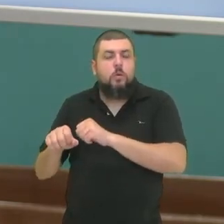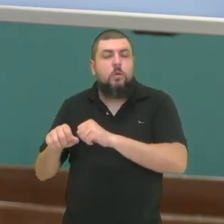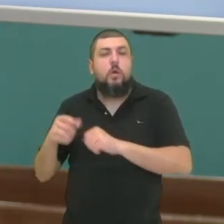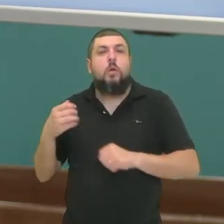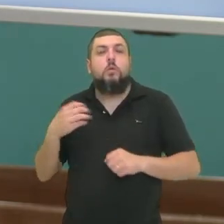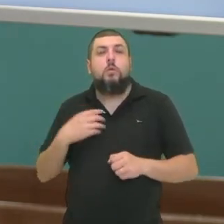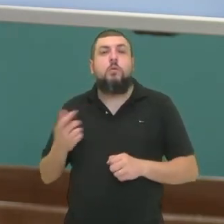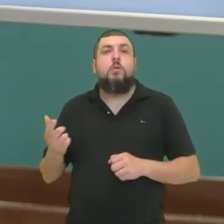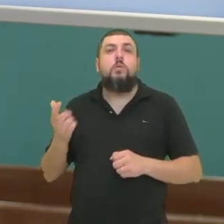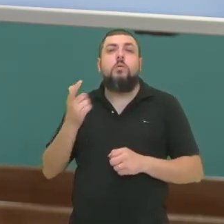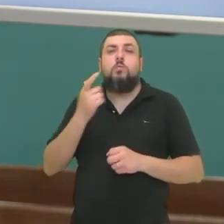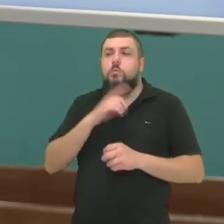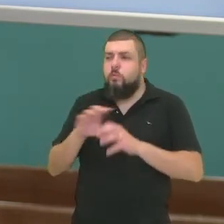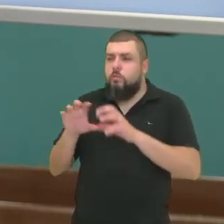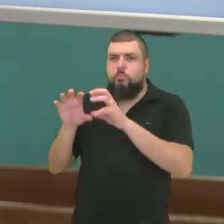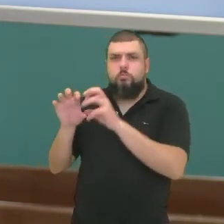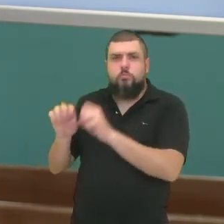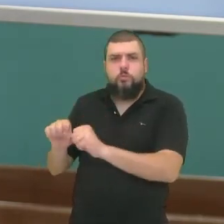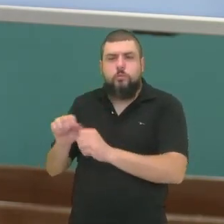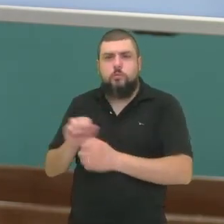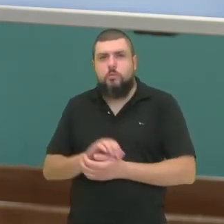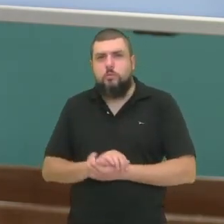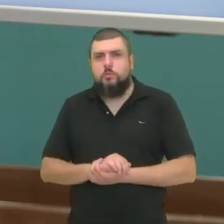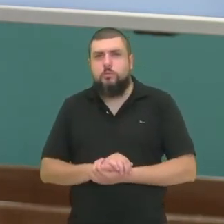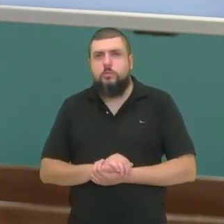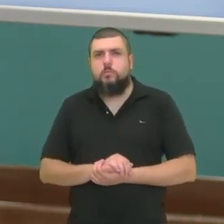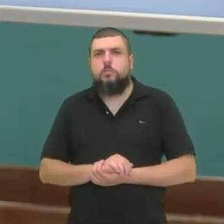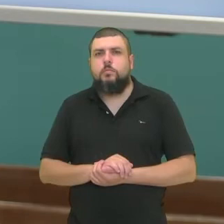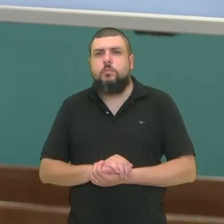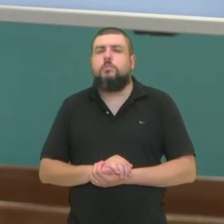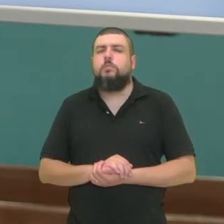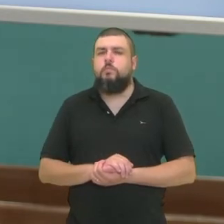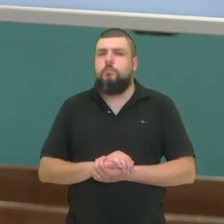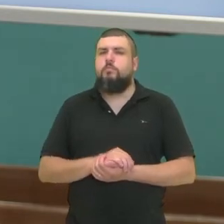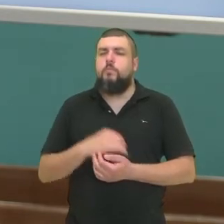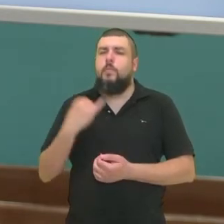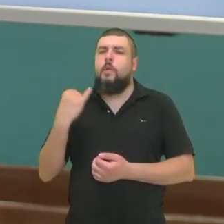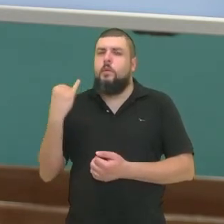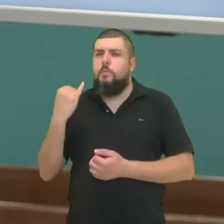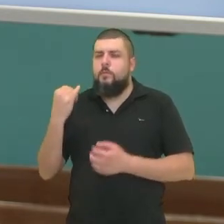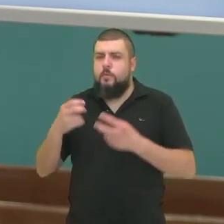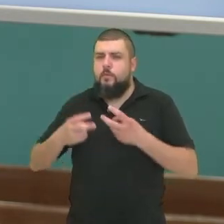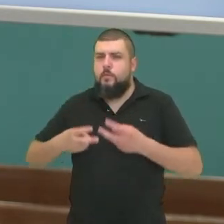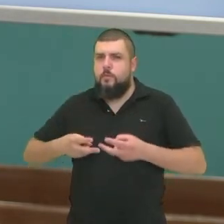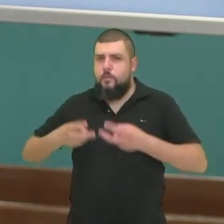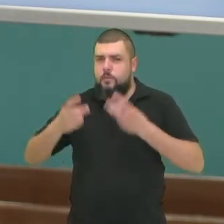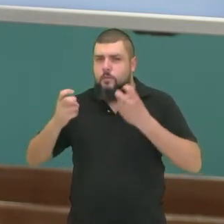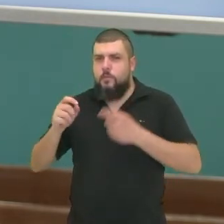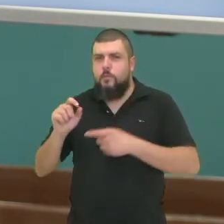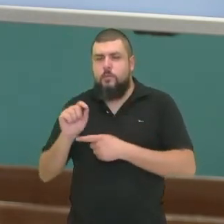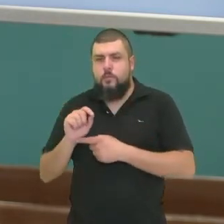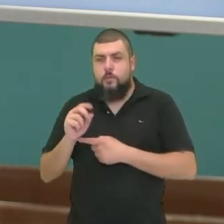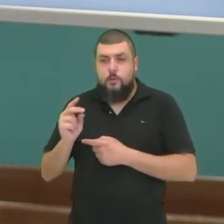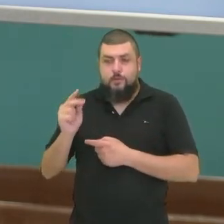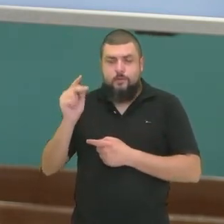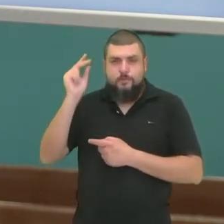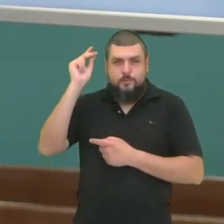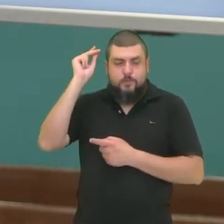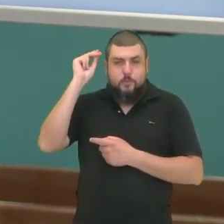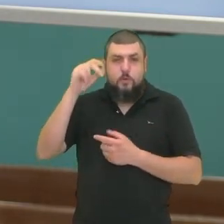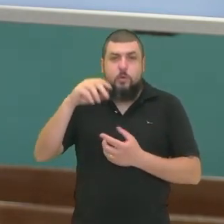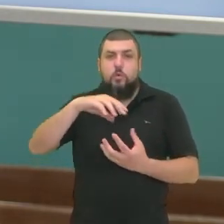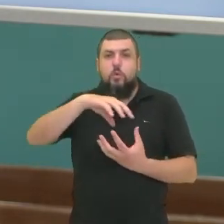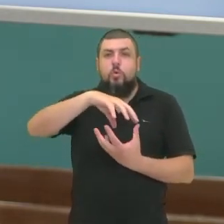domínio dessa região. É importante a gente perceber, nesse momento, que, nessa época, o mundo estava